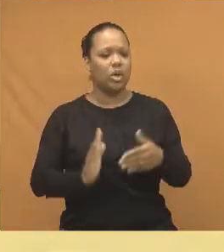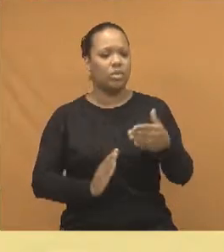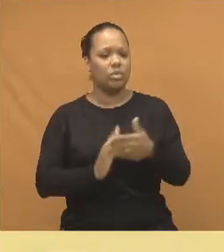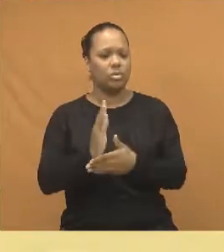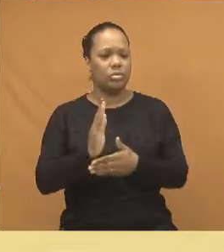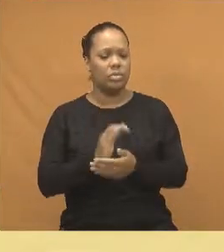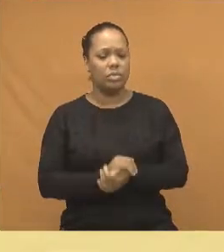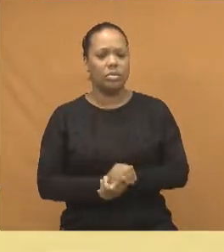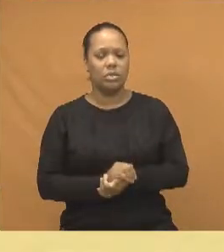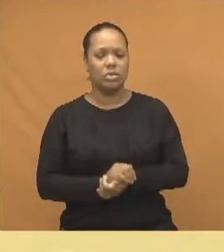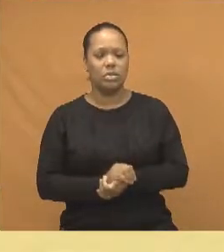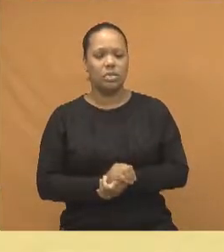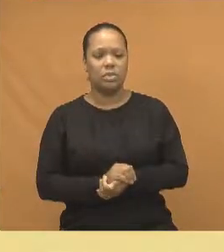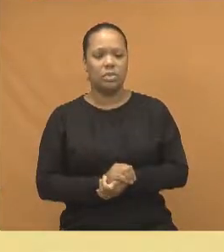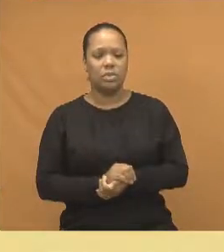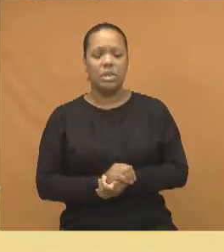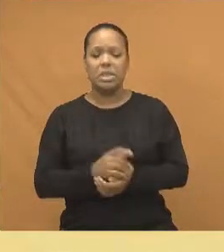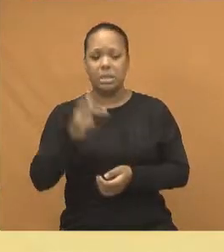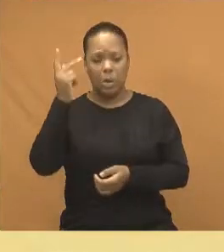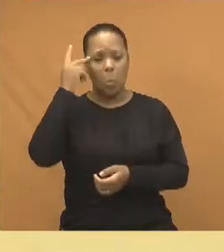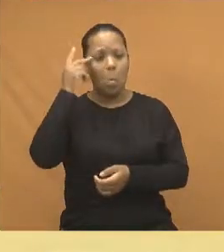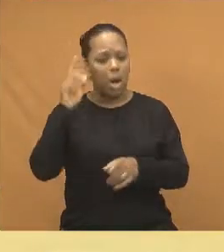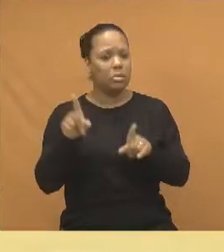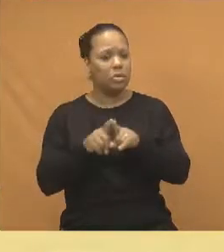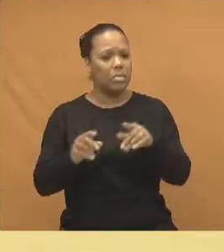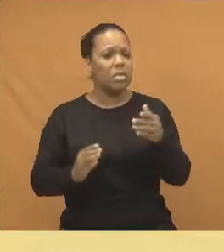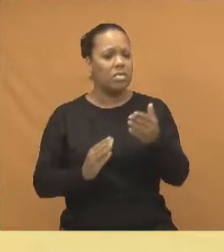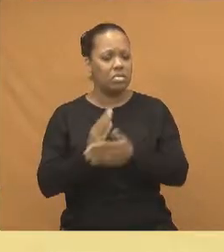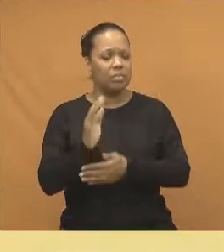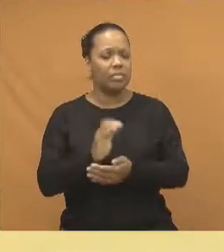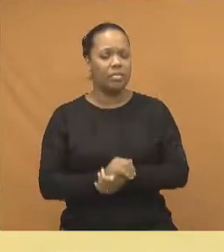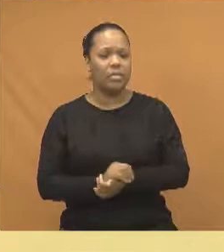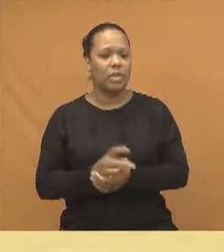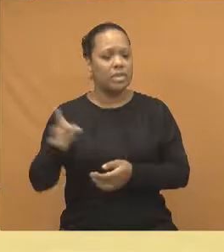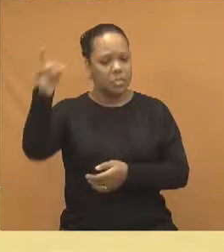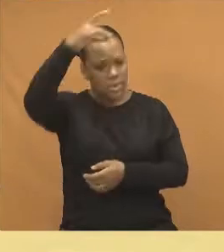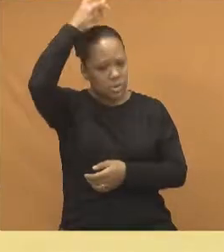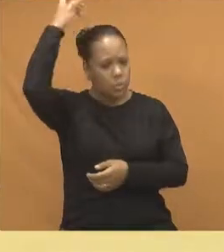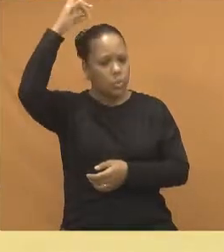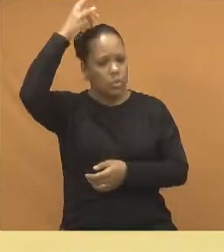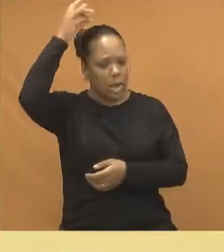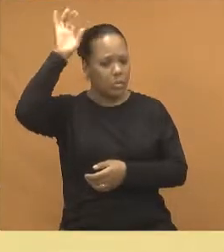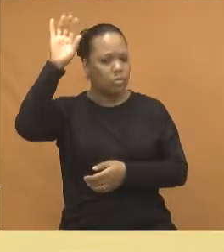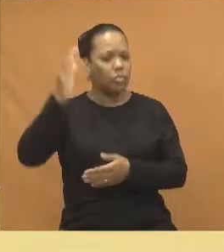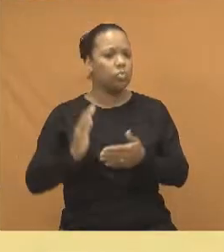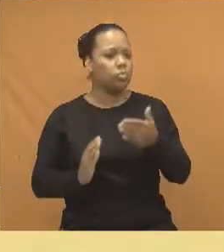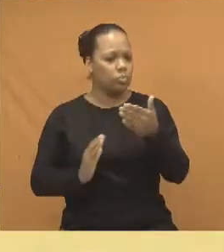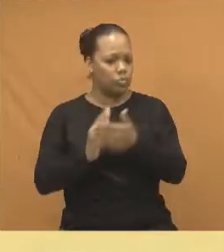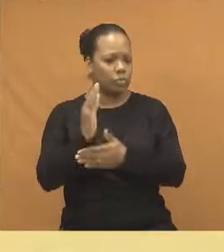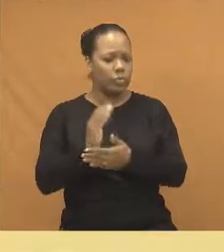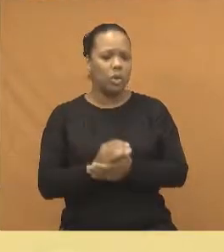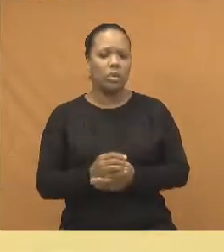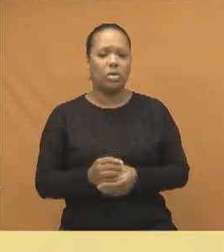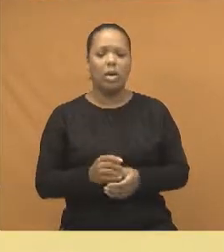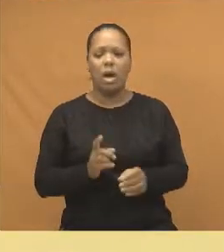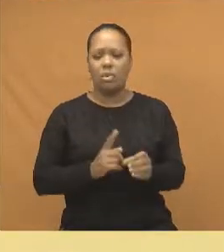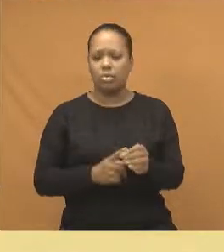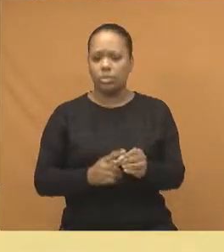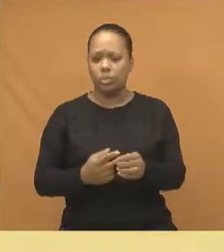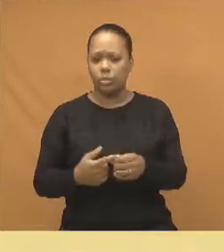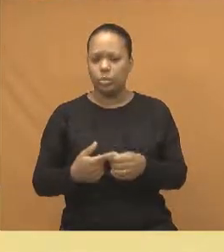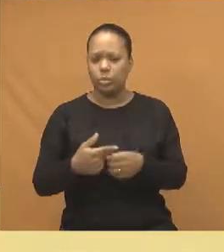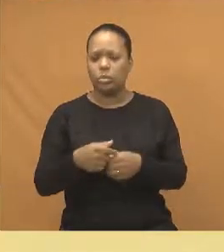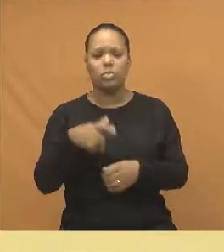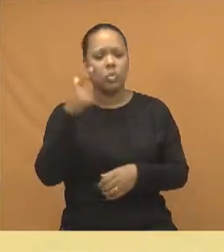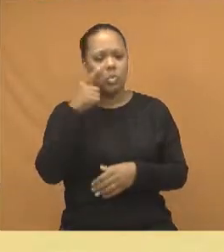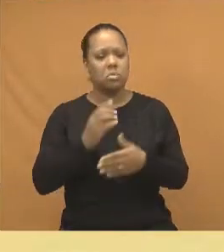na capital de São Paulo, tá? Em Vitória do Espírito Santo. Então, nós temos várias cidades